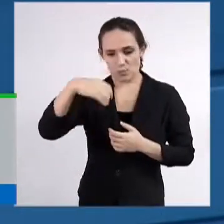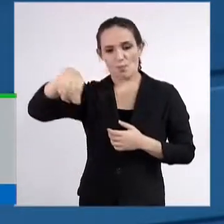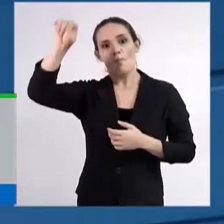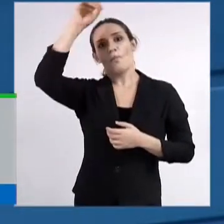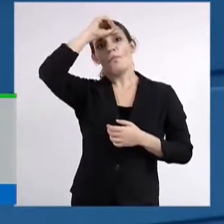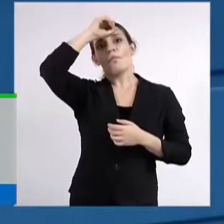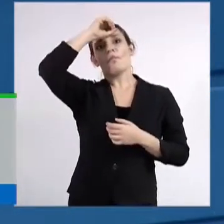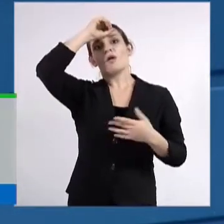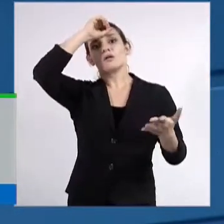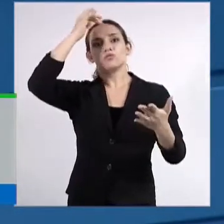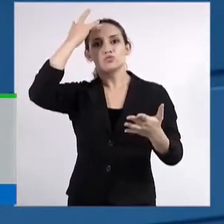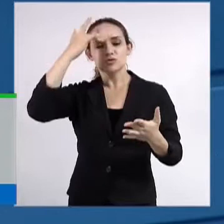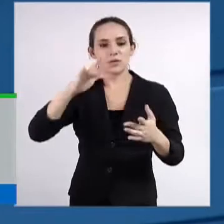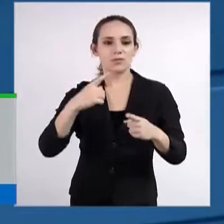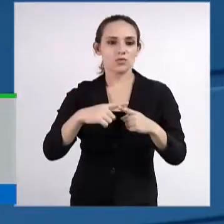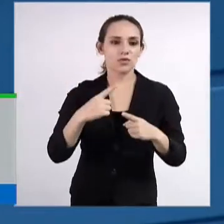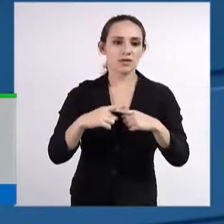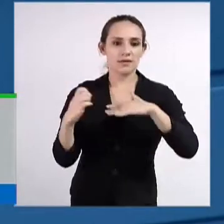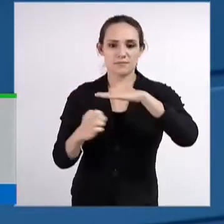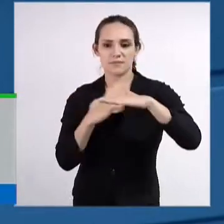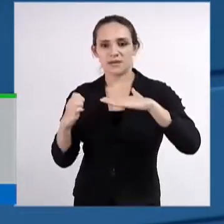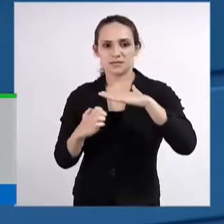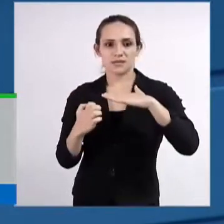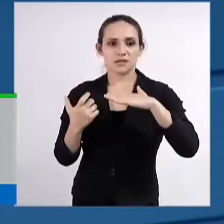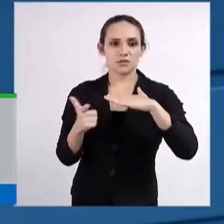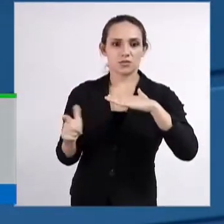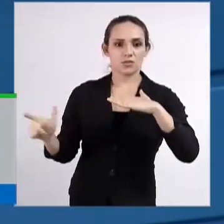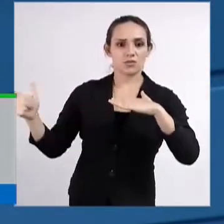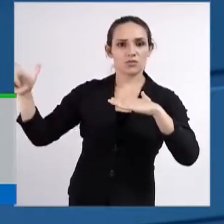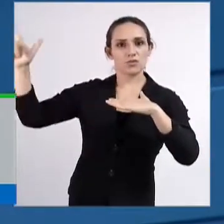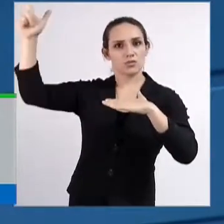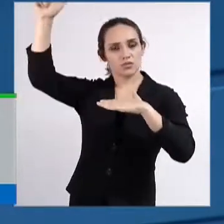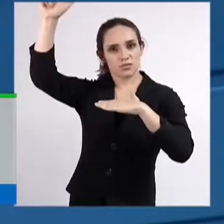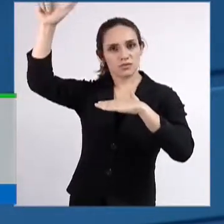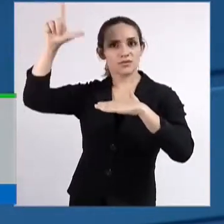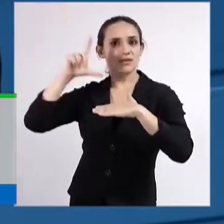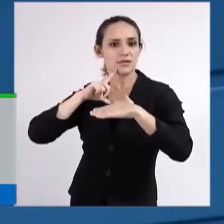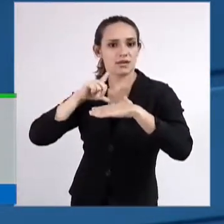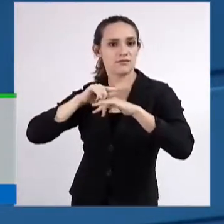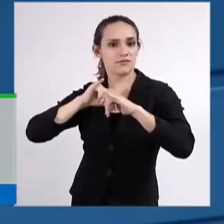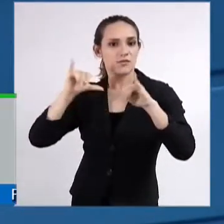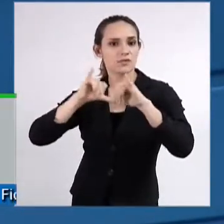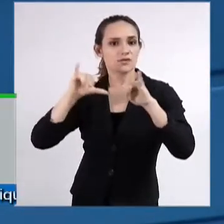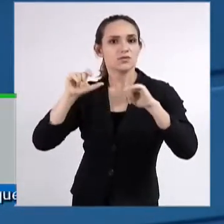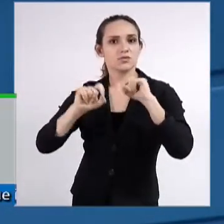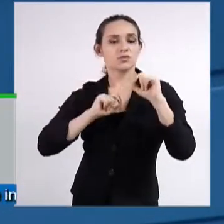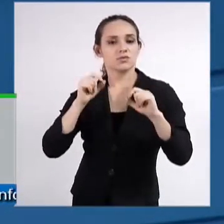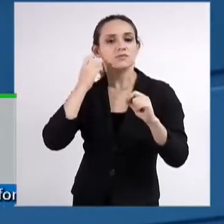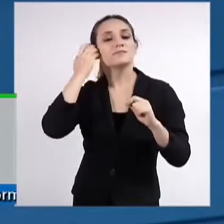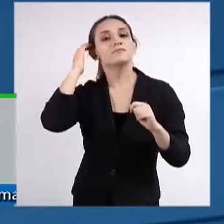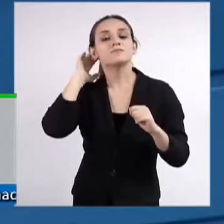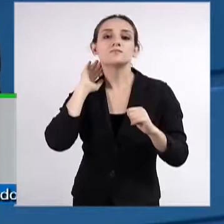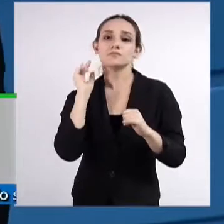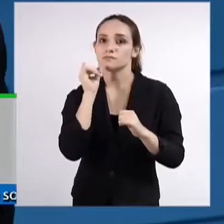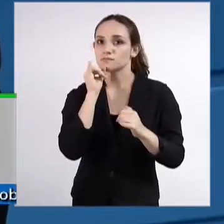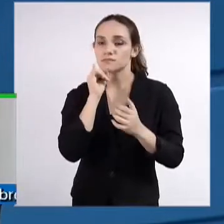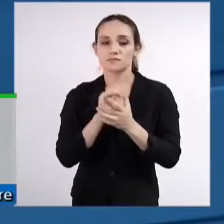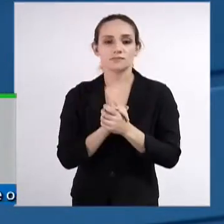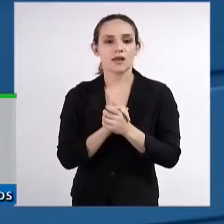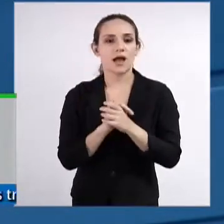conhecimento que a Energisa, que as outras companhias dos outros estados de energia elétrica detêm, que o aparelho dele, a maioria